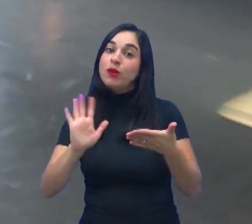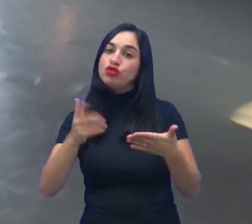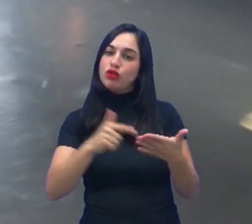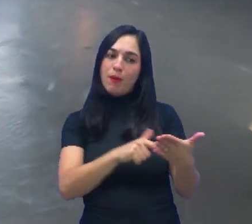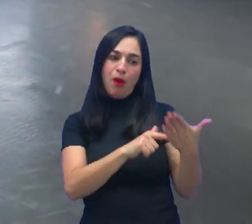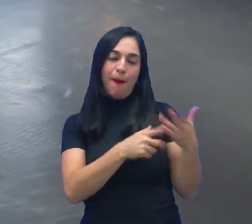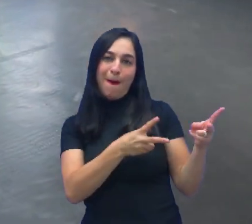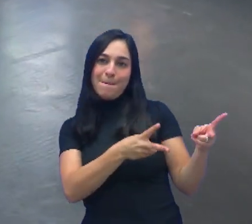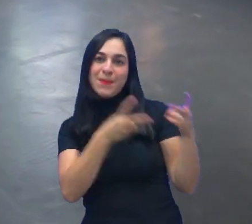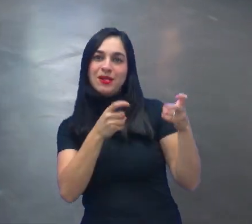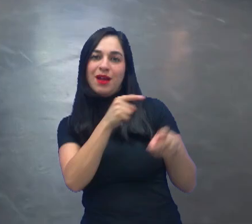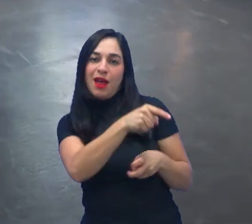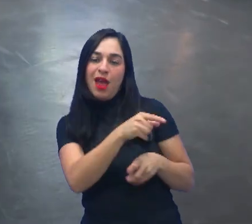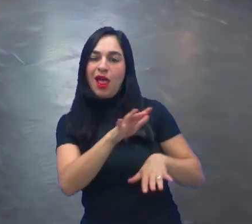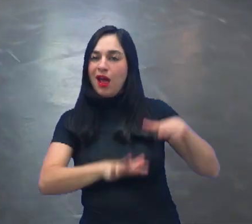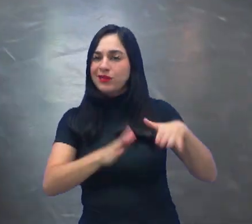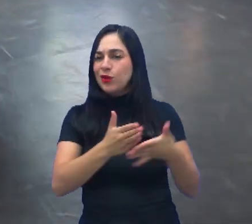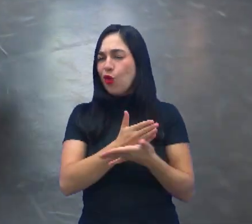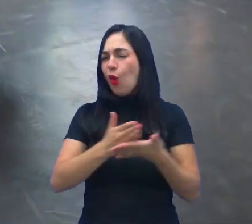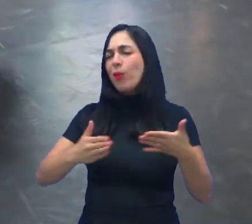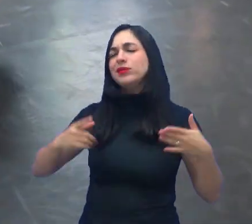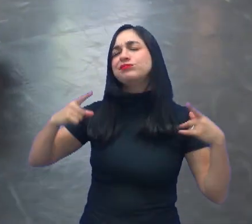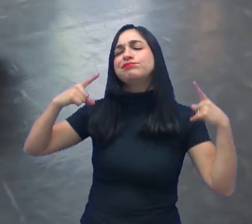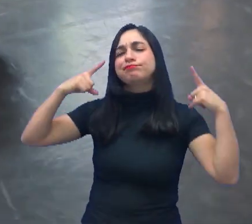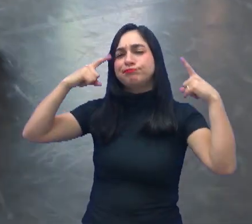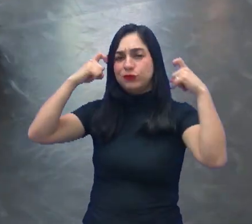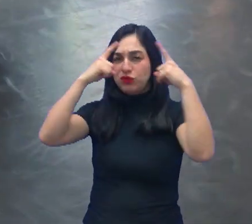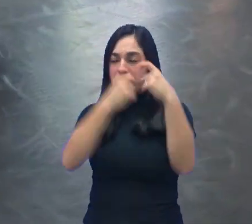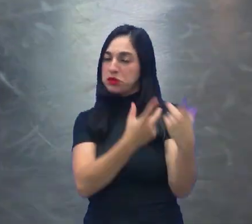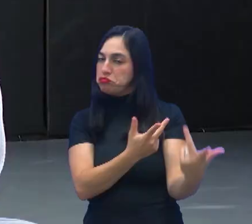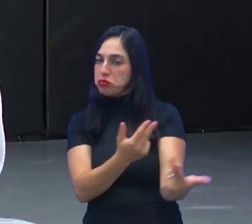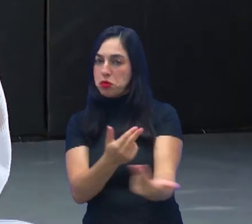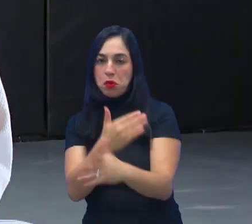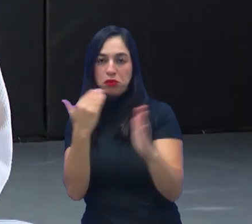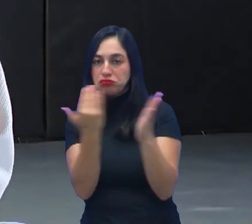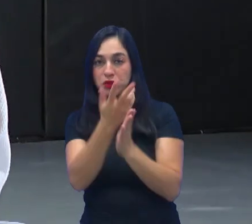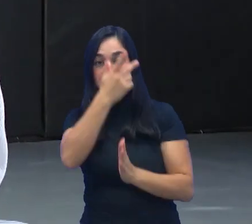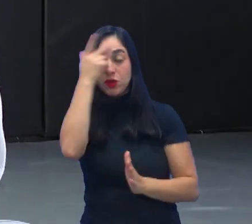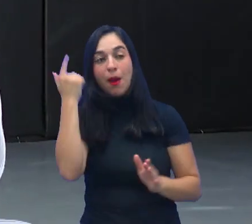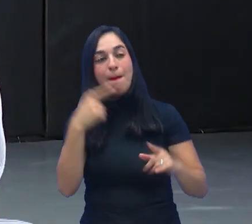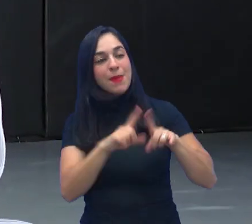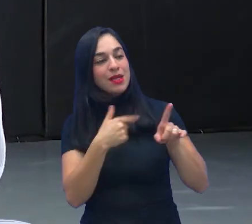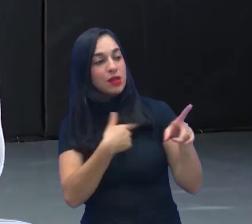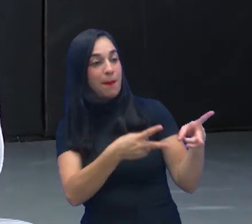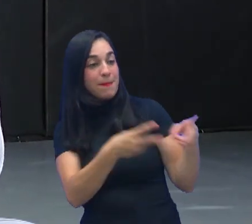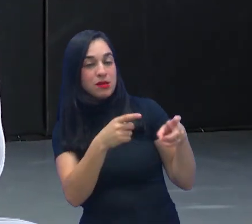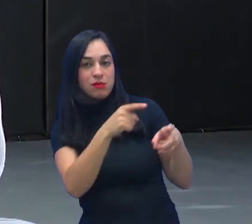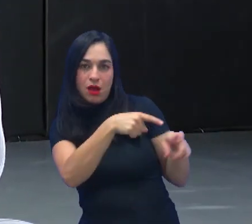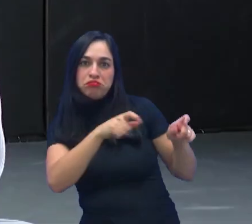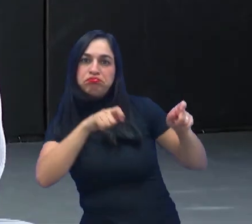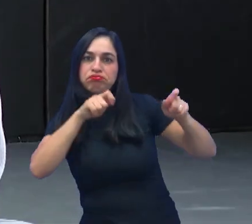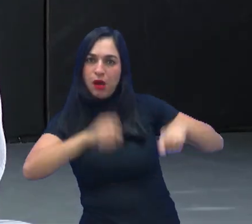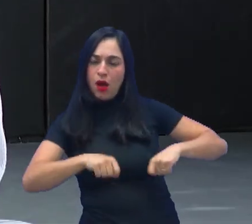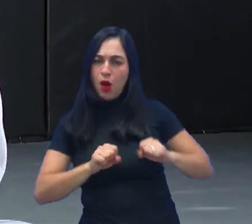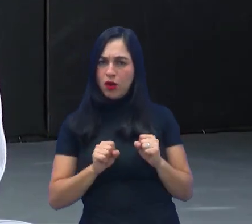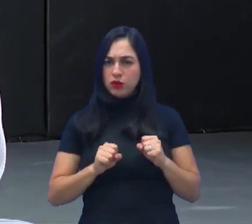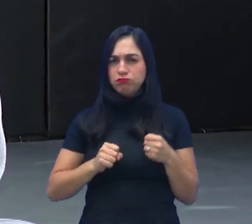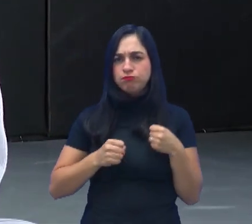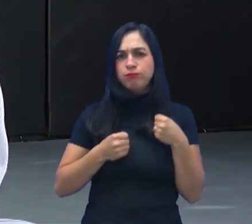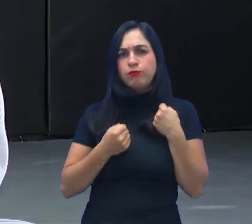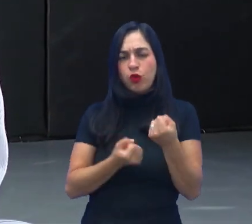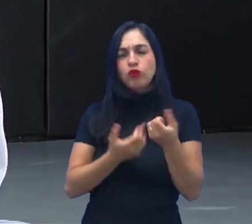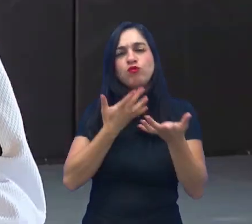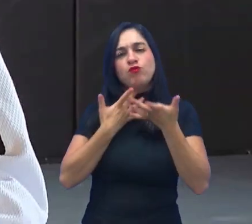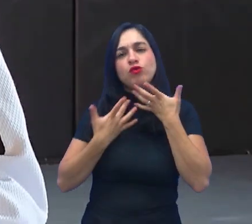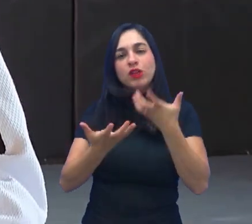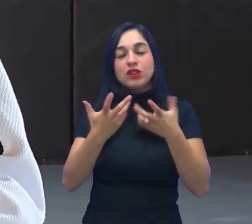Apesar da dificuldade no começo, como todo mundo enfrenta assim, uma dificuldade, mas eu enxerguei nela a determinação dela, a vontade, né, de querer